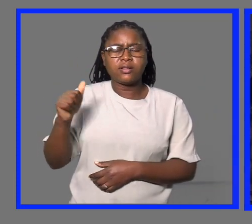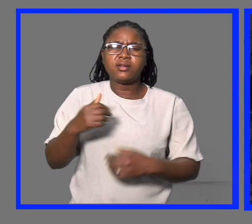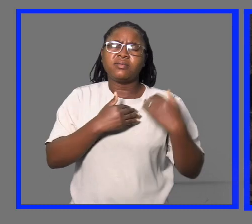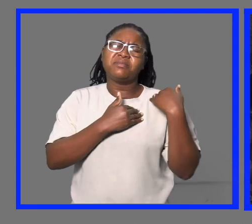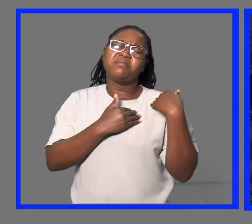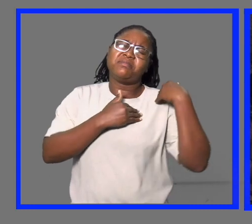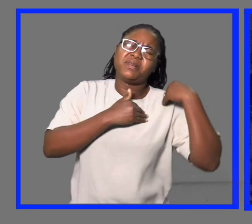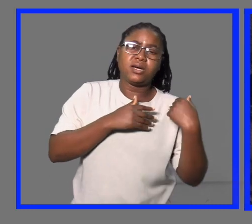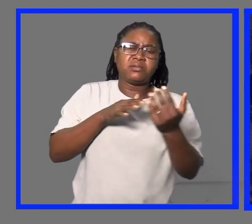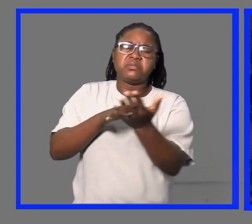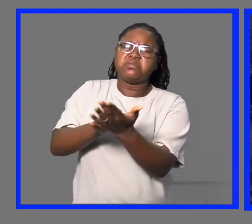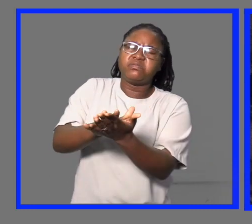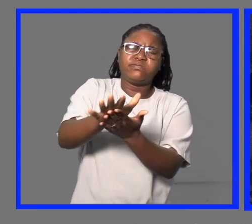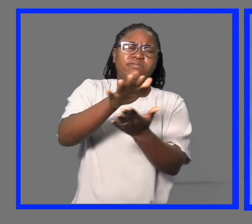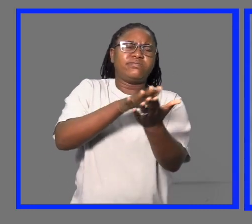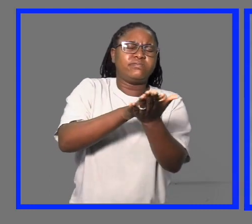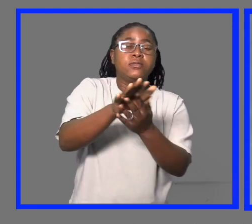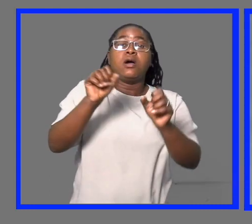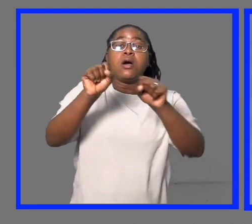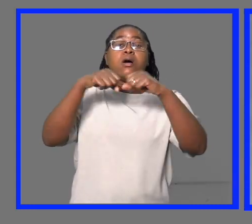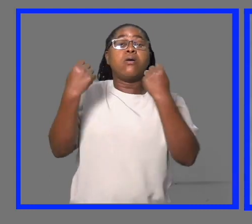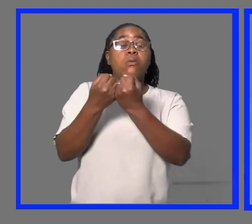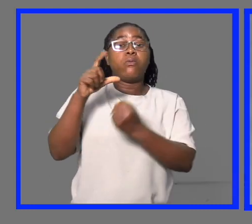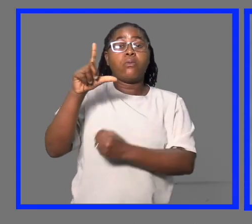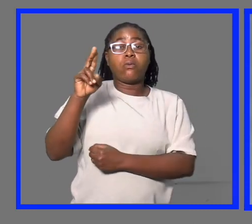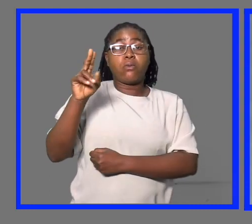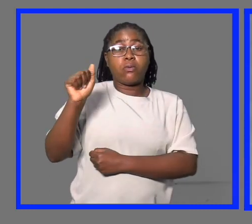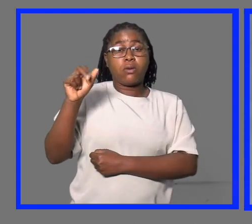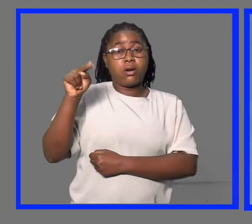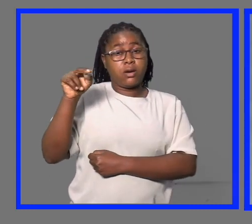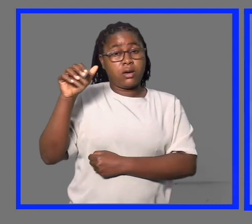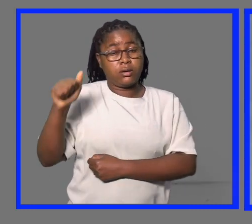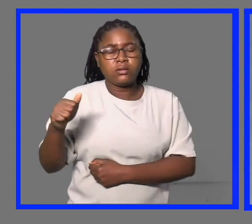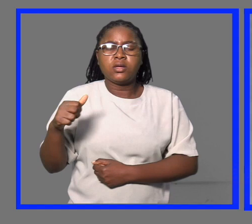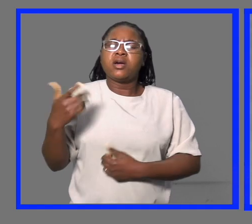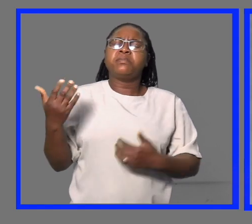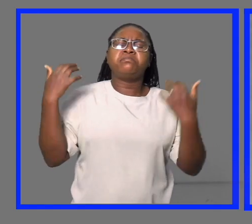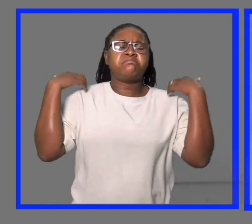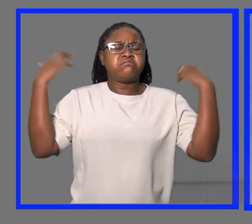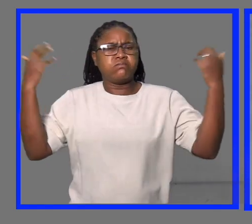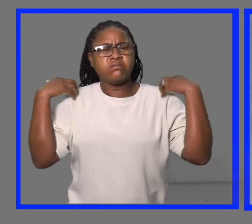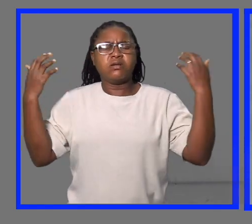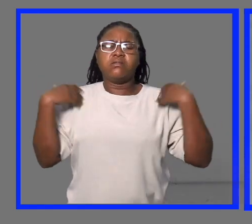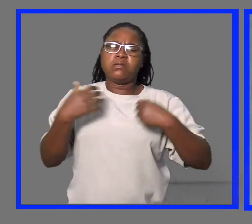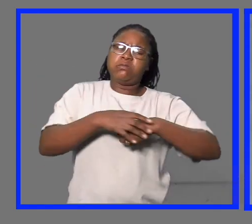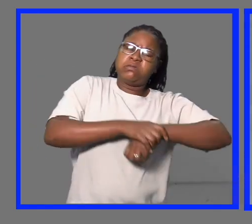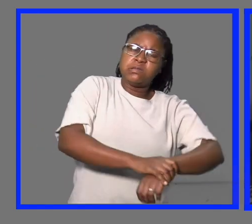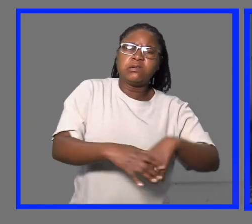A vereadora falou também do papel da cooperativa na reabilitação das crianças com deficiência.